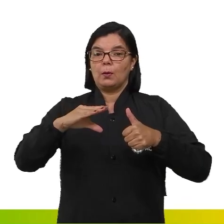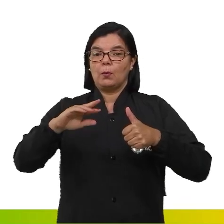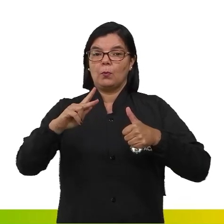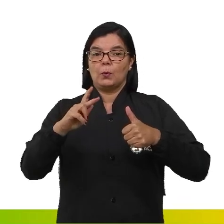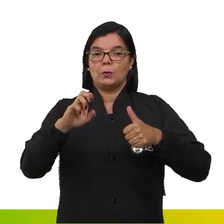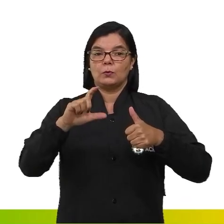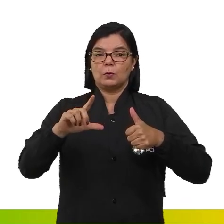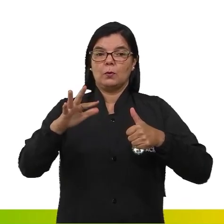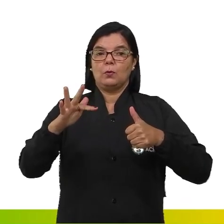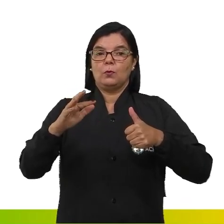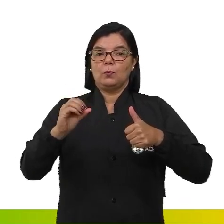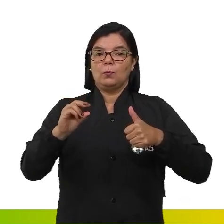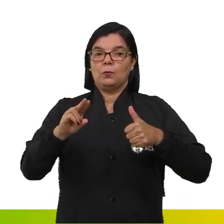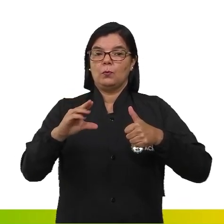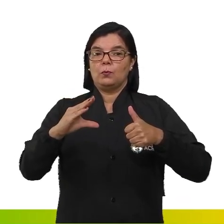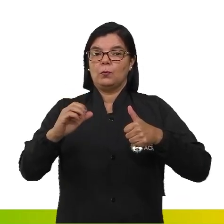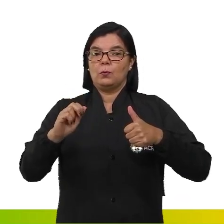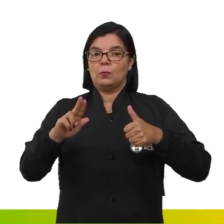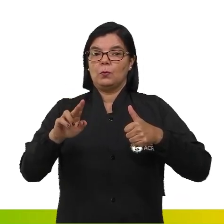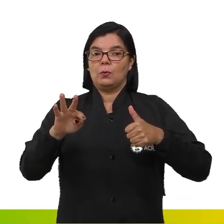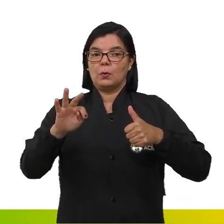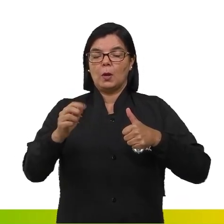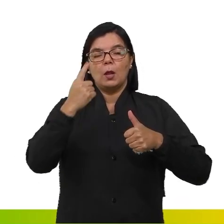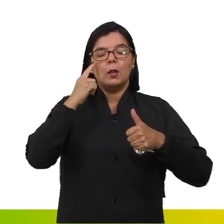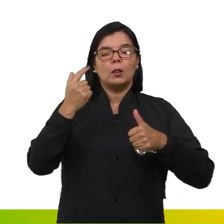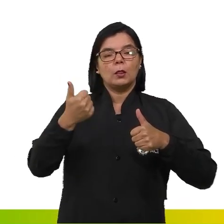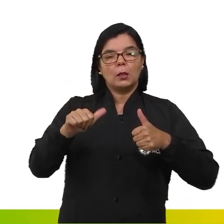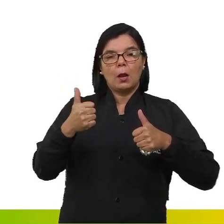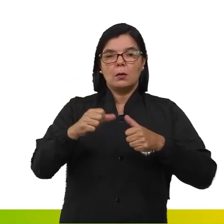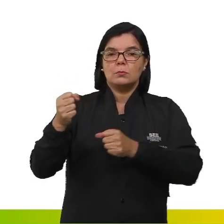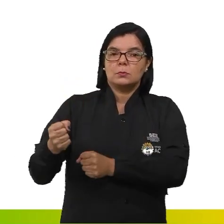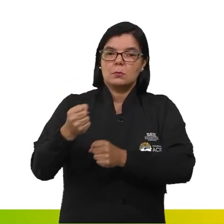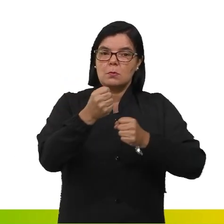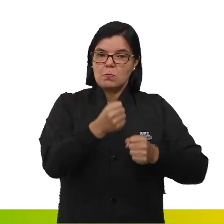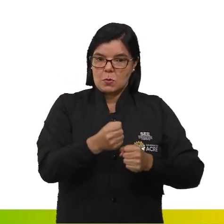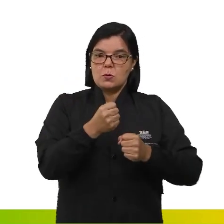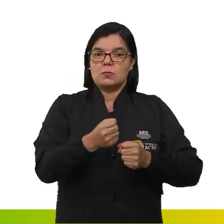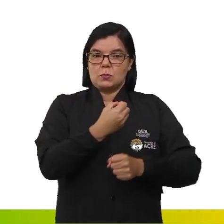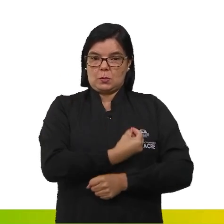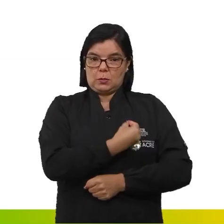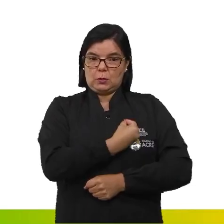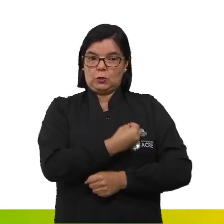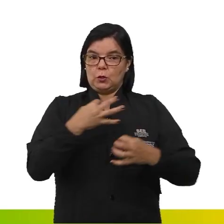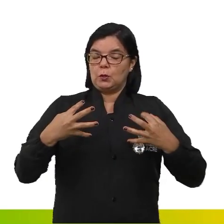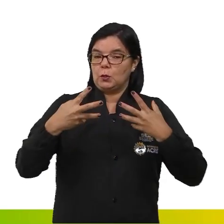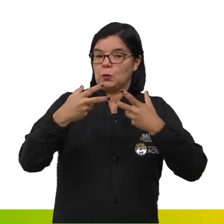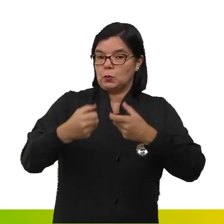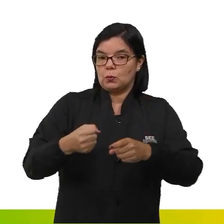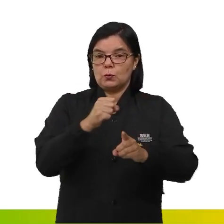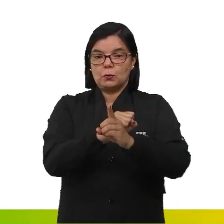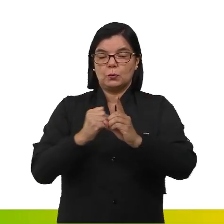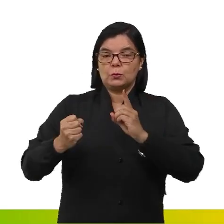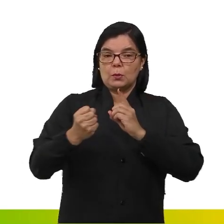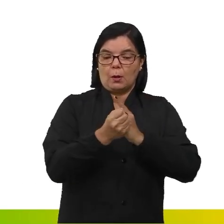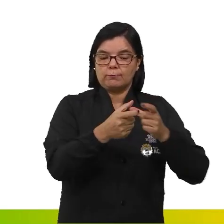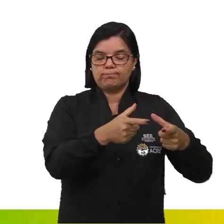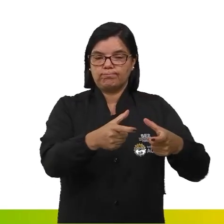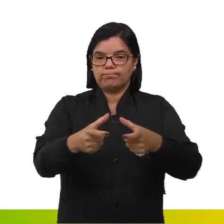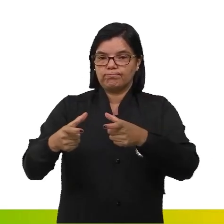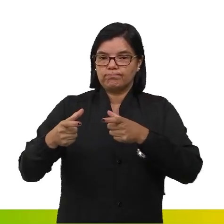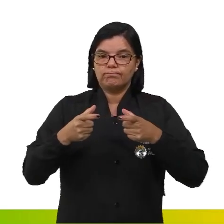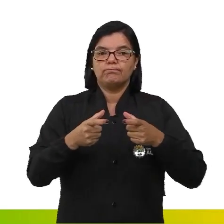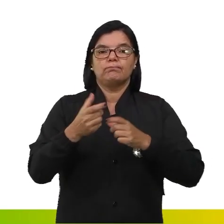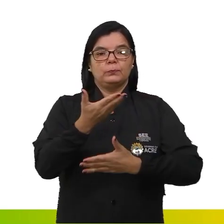aí é o Michel Foucault. Ele analisa o poder como uma força presente em todas as